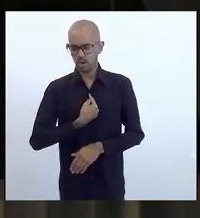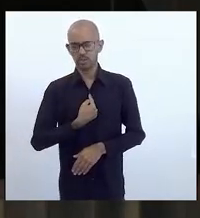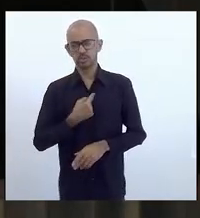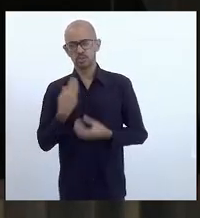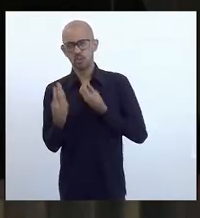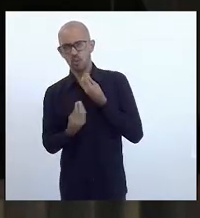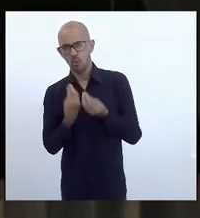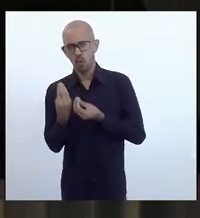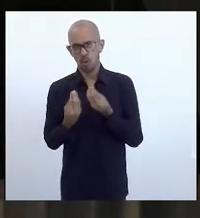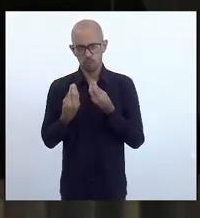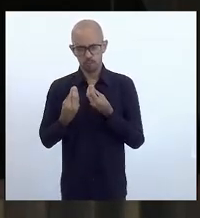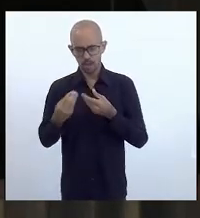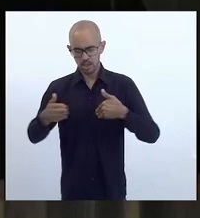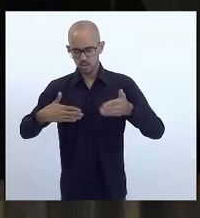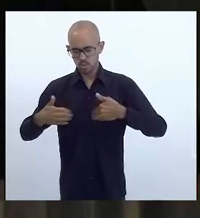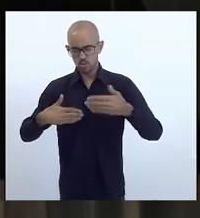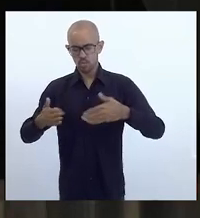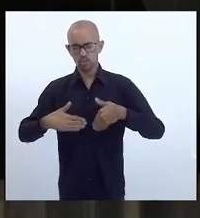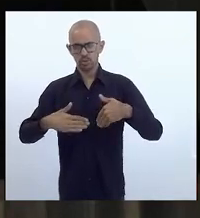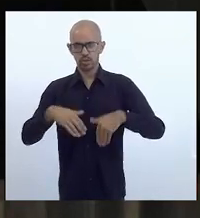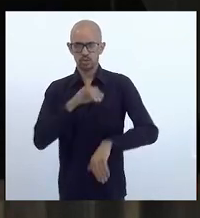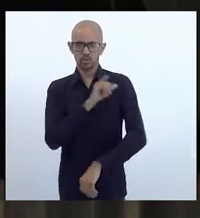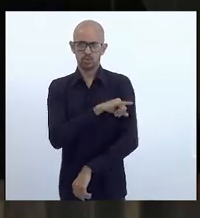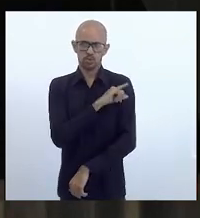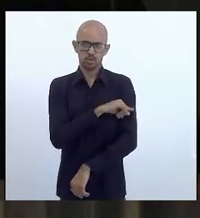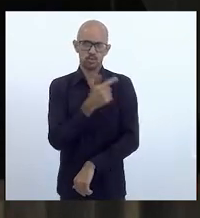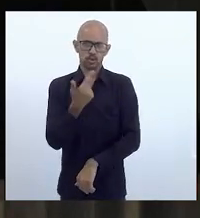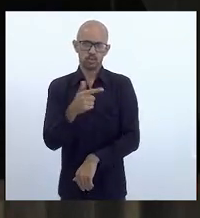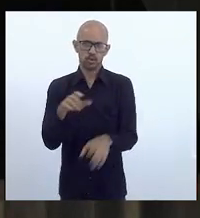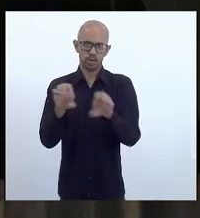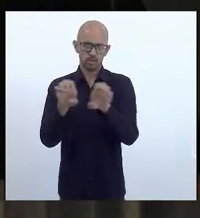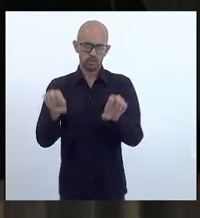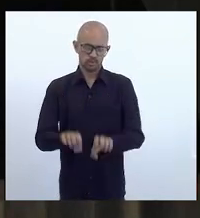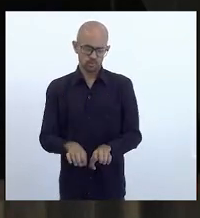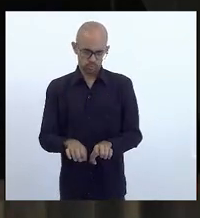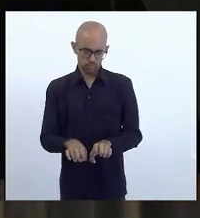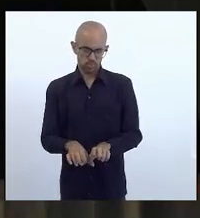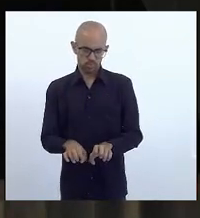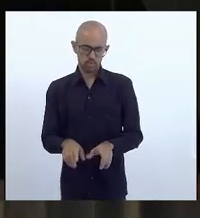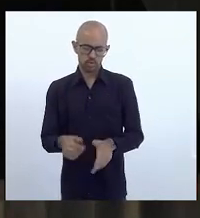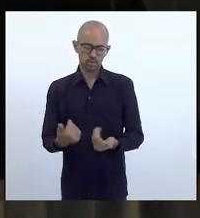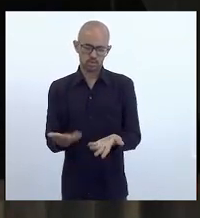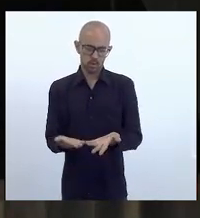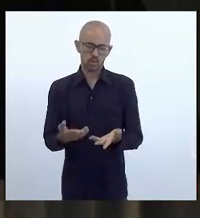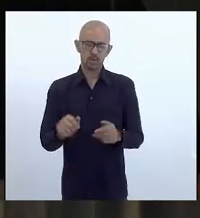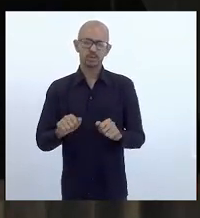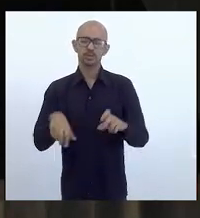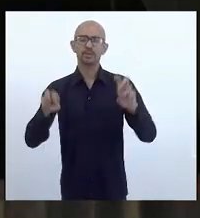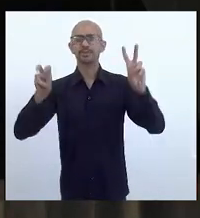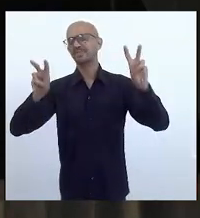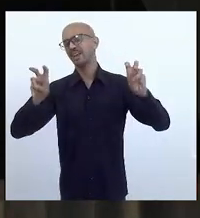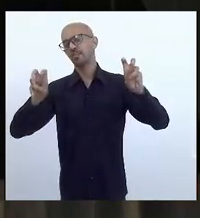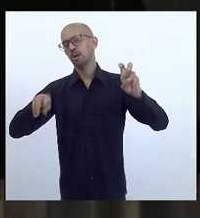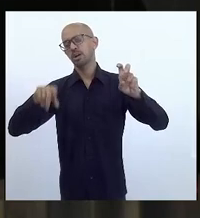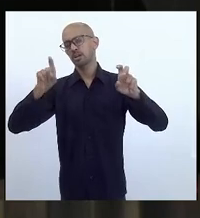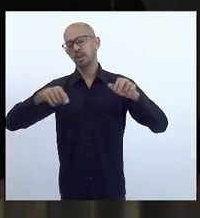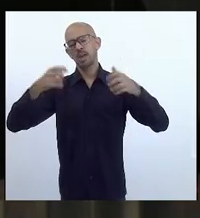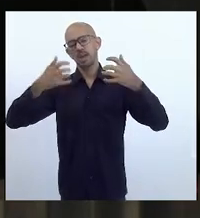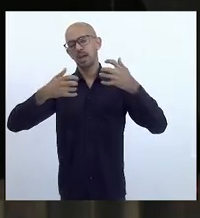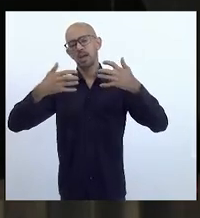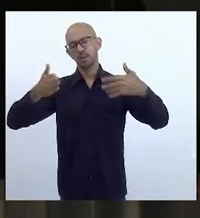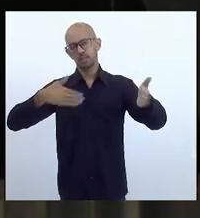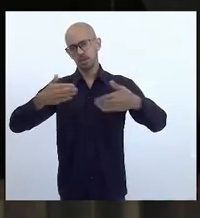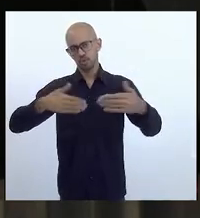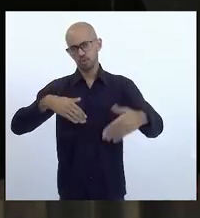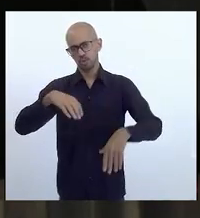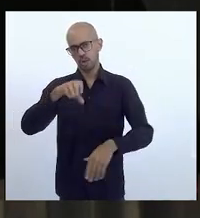indústria do Estado do Rio de Janeiro ela não está estruturada, esse termo que tem sido utilizado como uma indústria oca. E